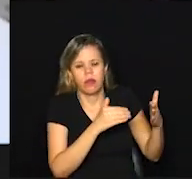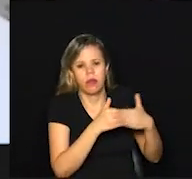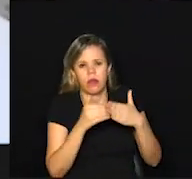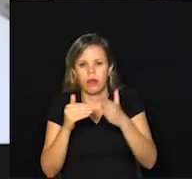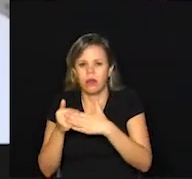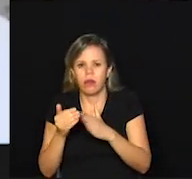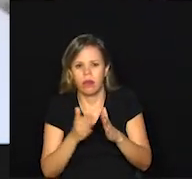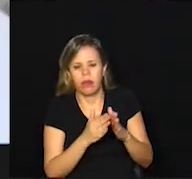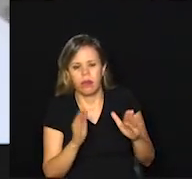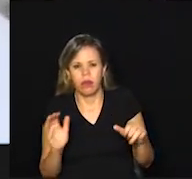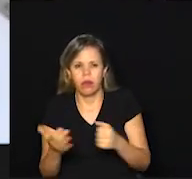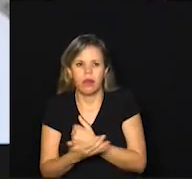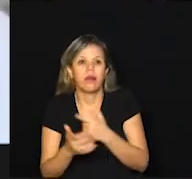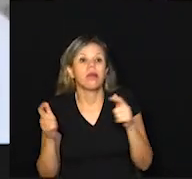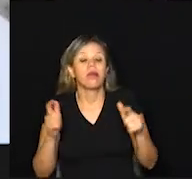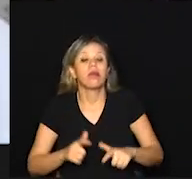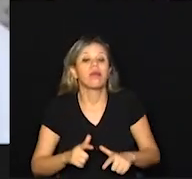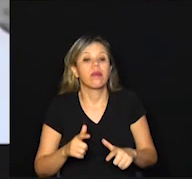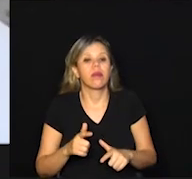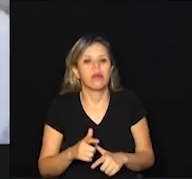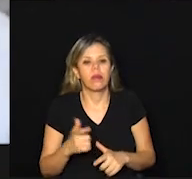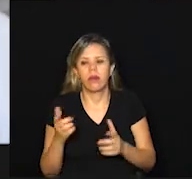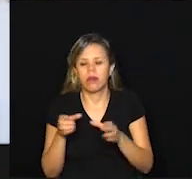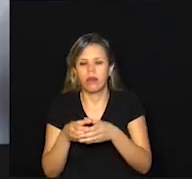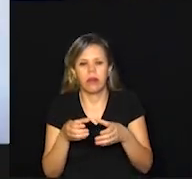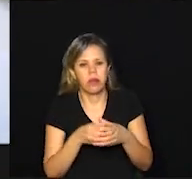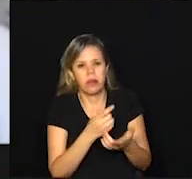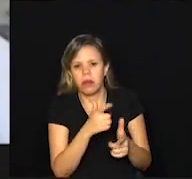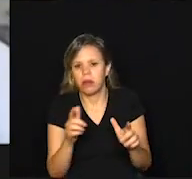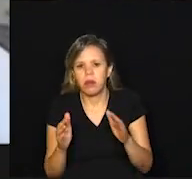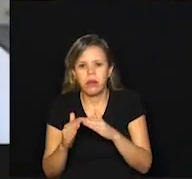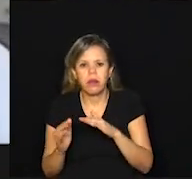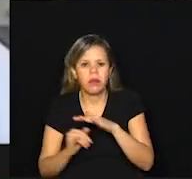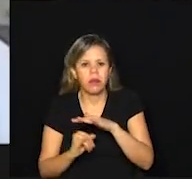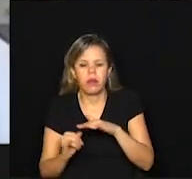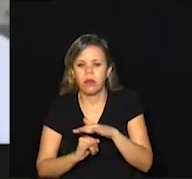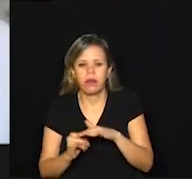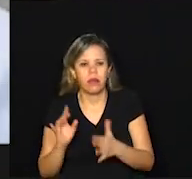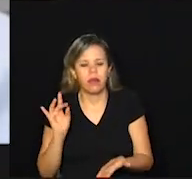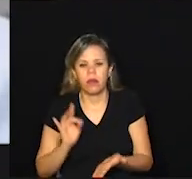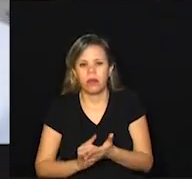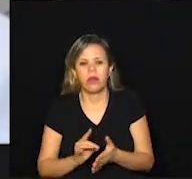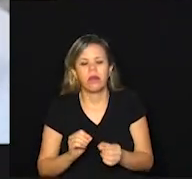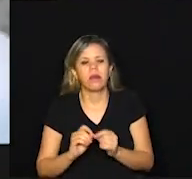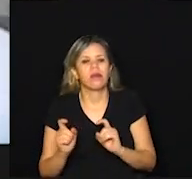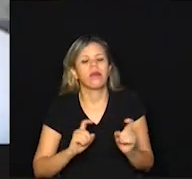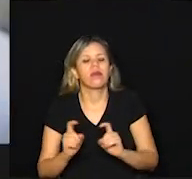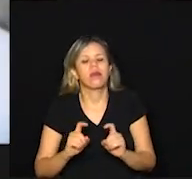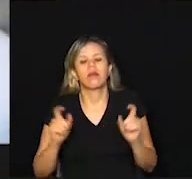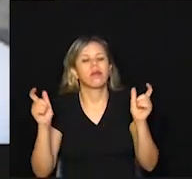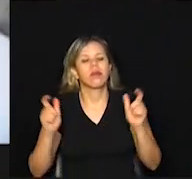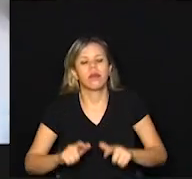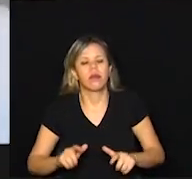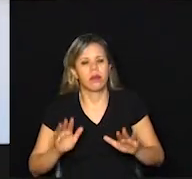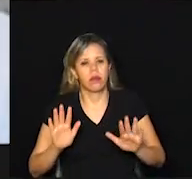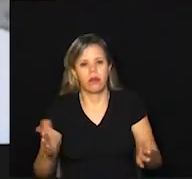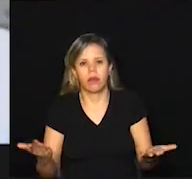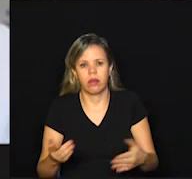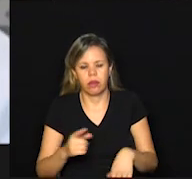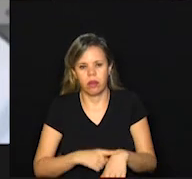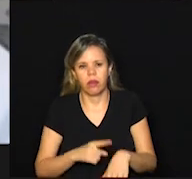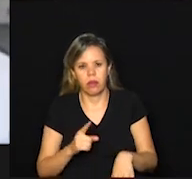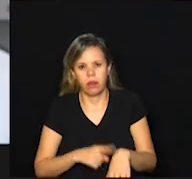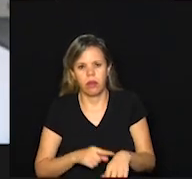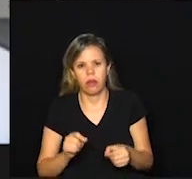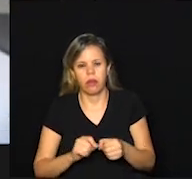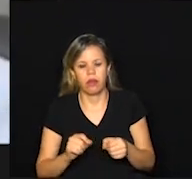momento de com anemia aonde os outros grupos que não tem causas físicas estão se reunindo Apesar que nesse momento é